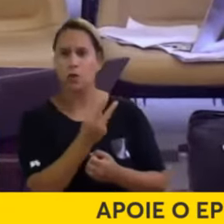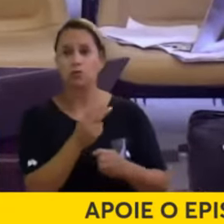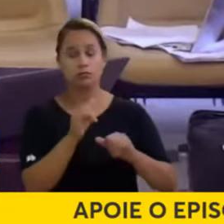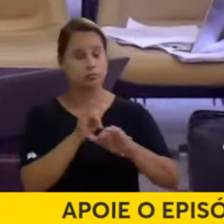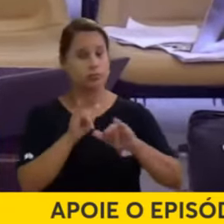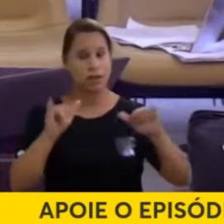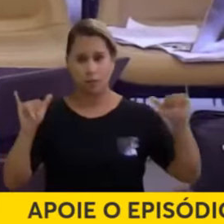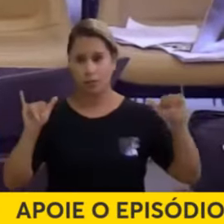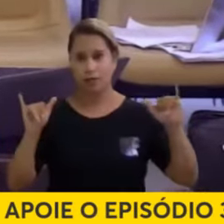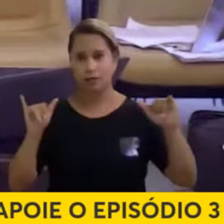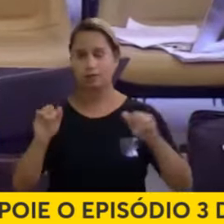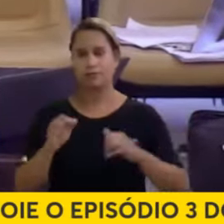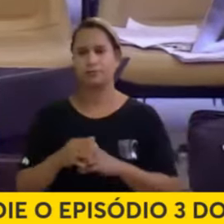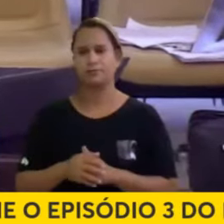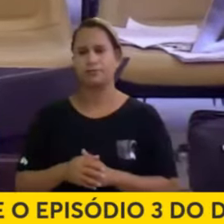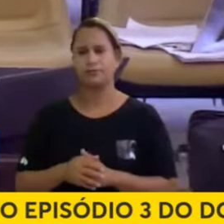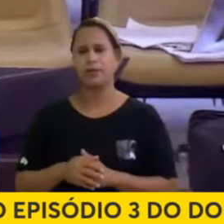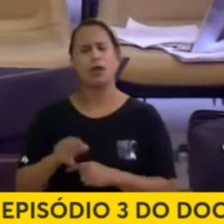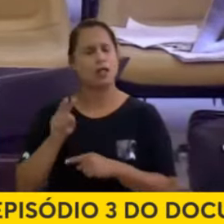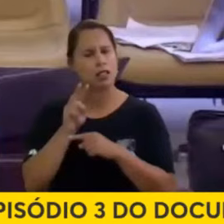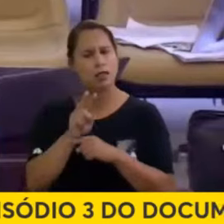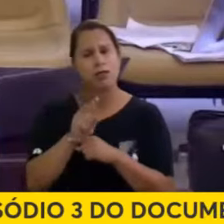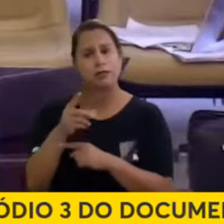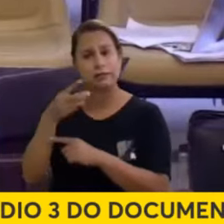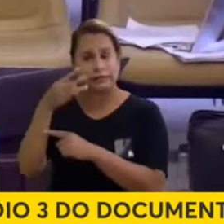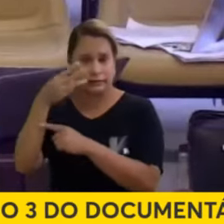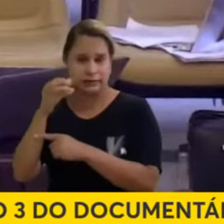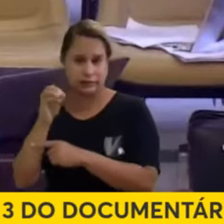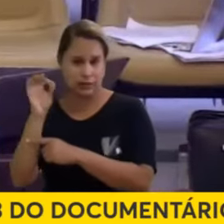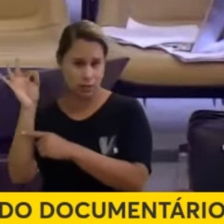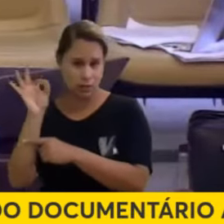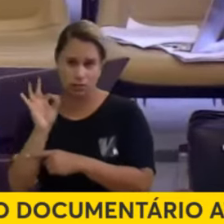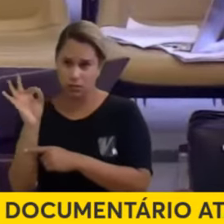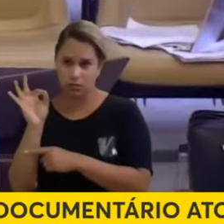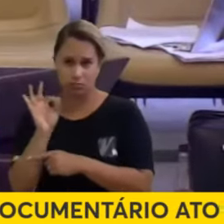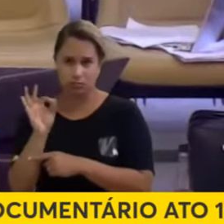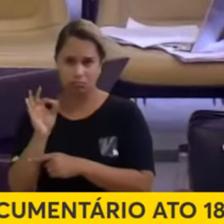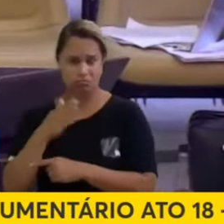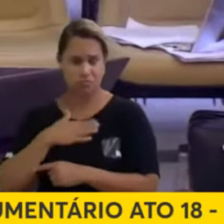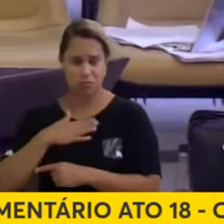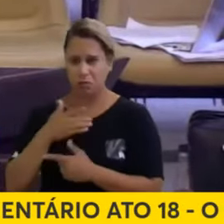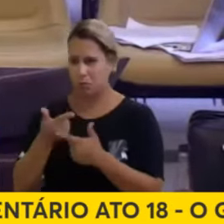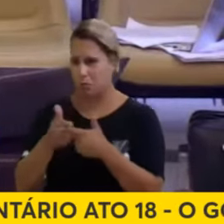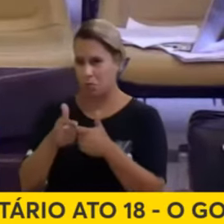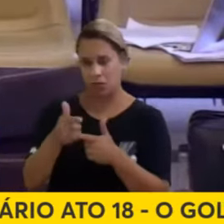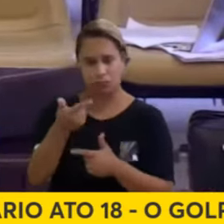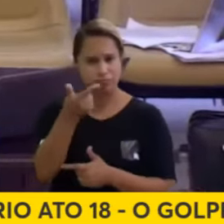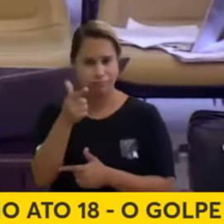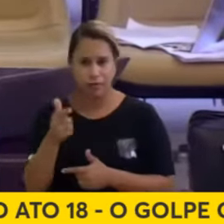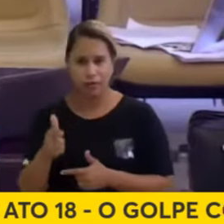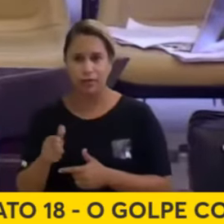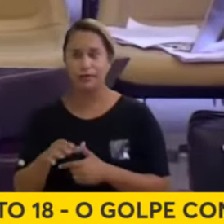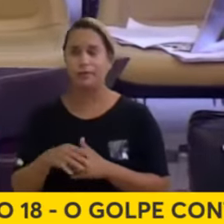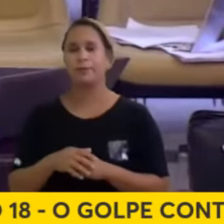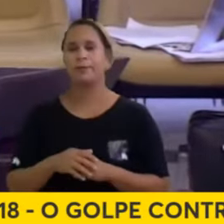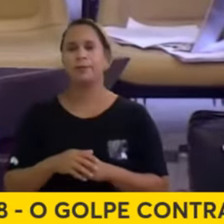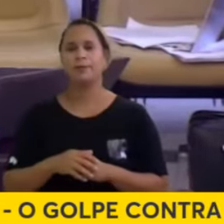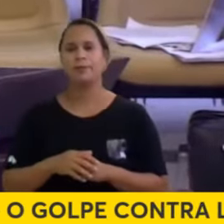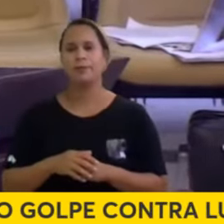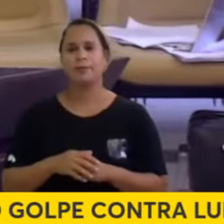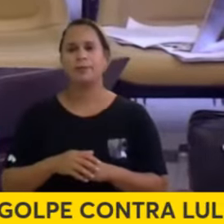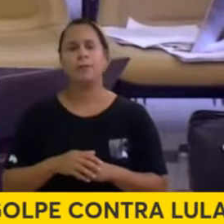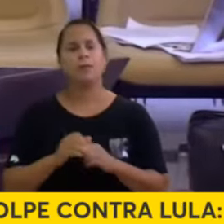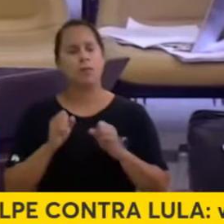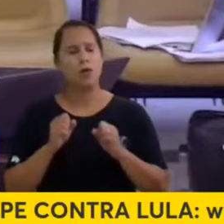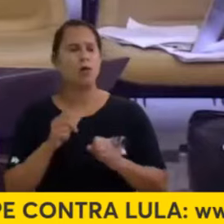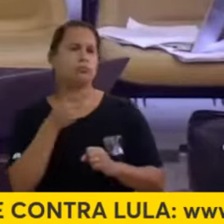defende 30% E continuo defendendo para mim não tem nenhum problema pode ser que o TSE diga que vossas excelências digam que eu que eu estava errado